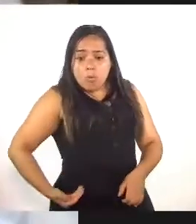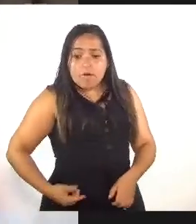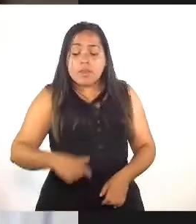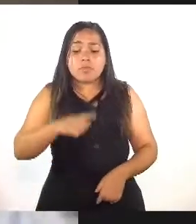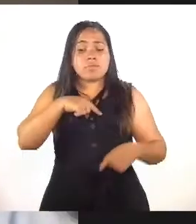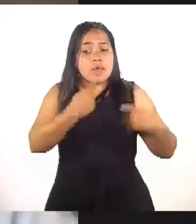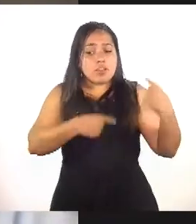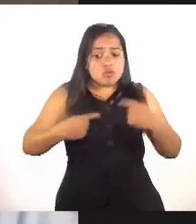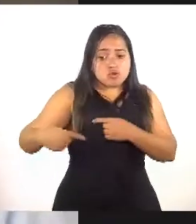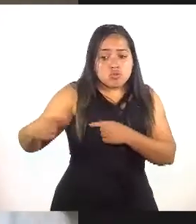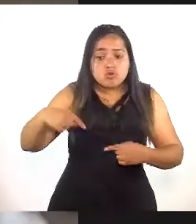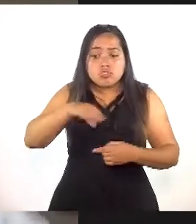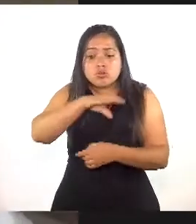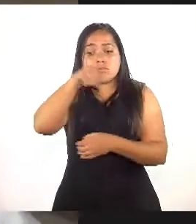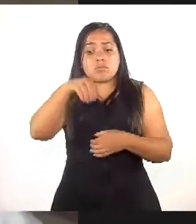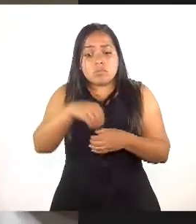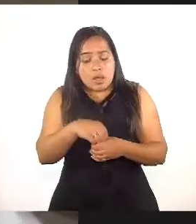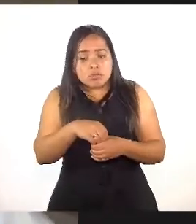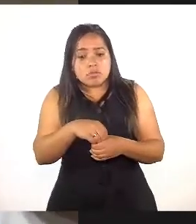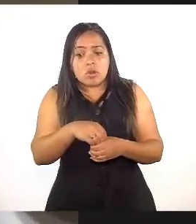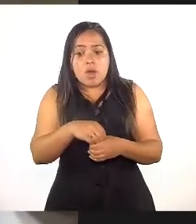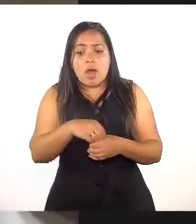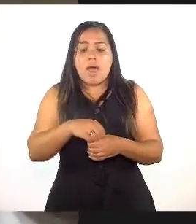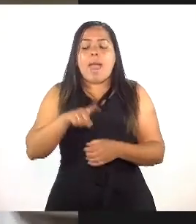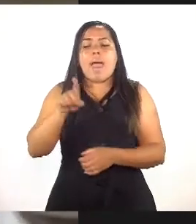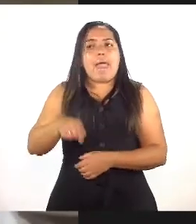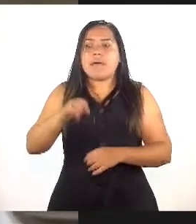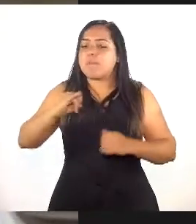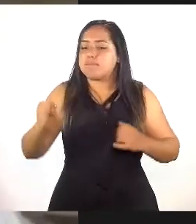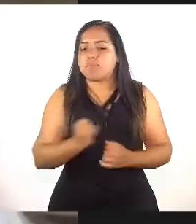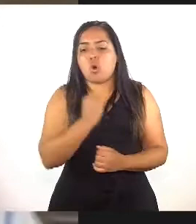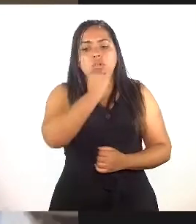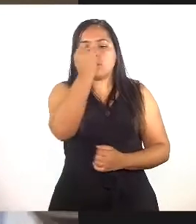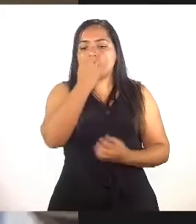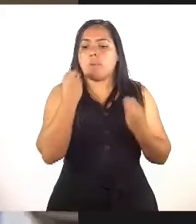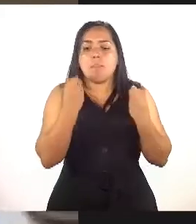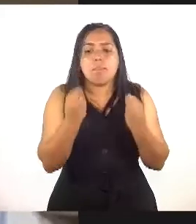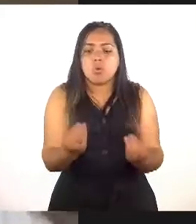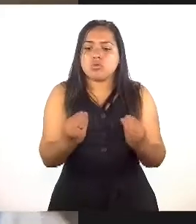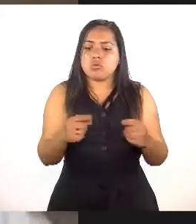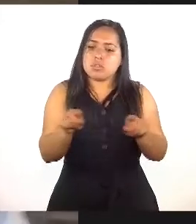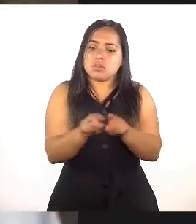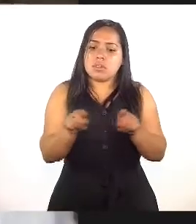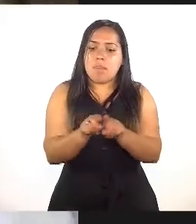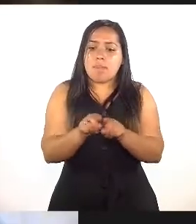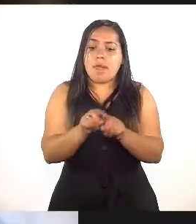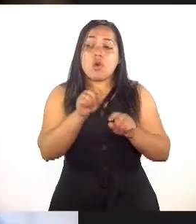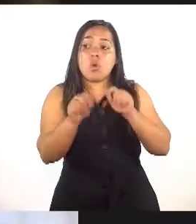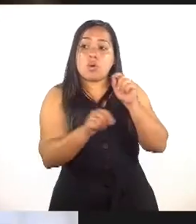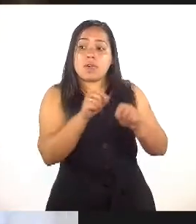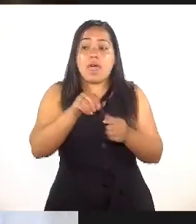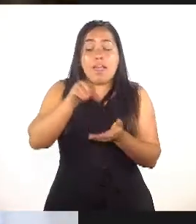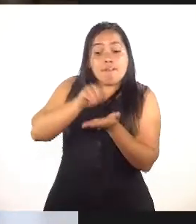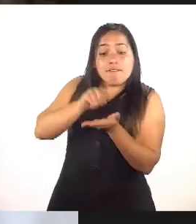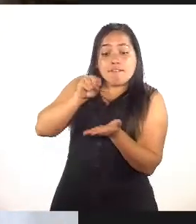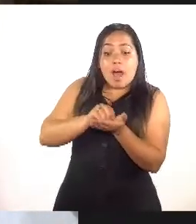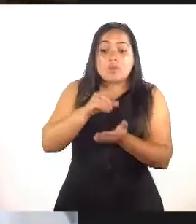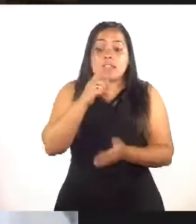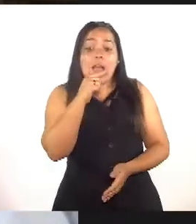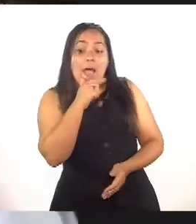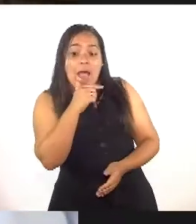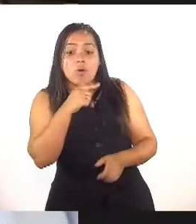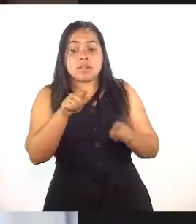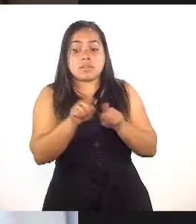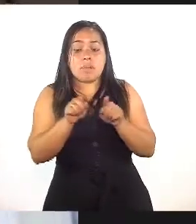do saneamento da Baixada Fluminense, que é importantíssimo. E também essa questão da falta d'água na Baixada, que já